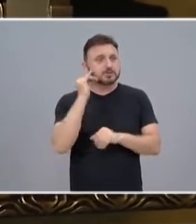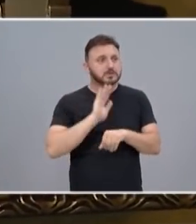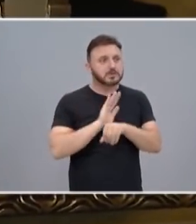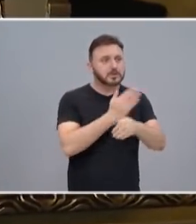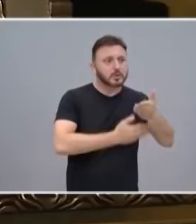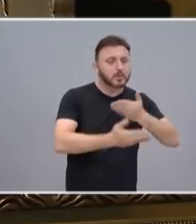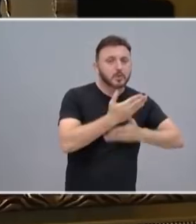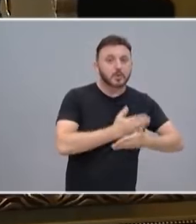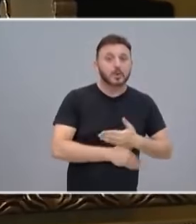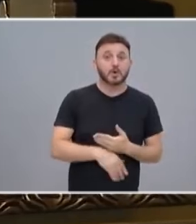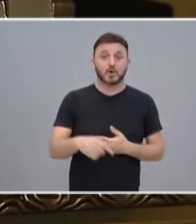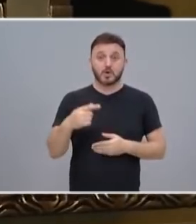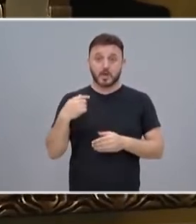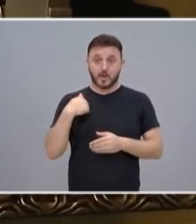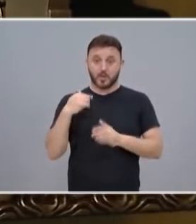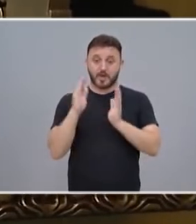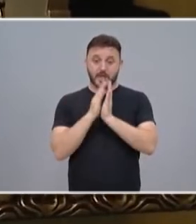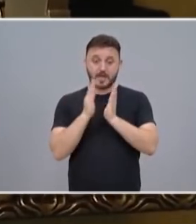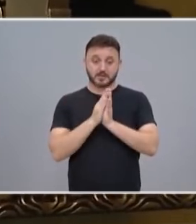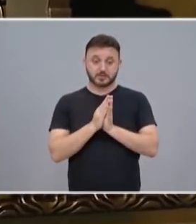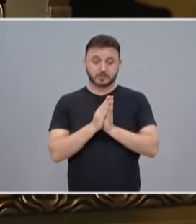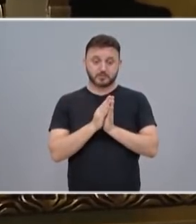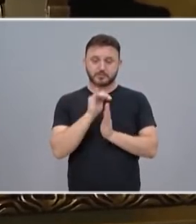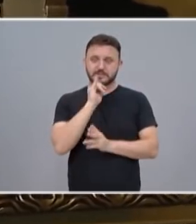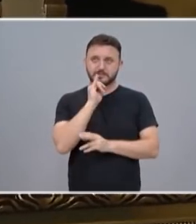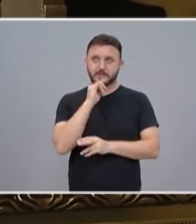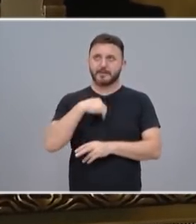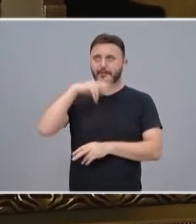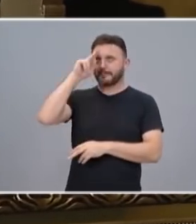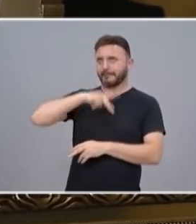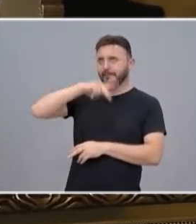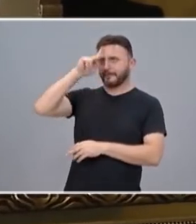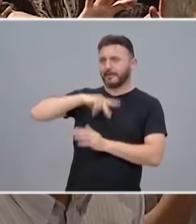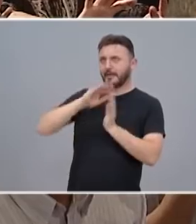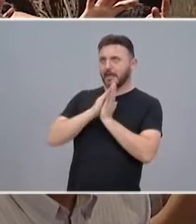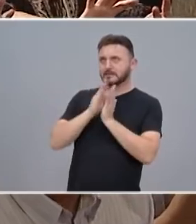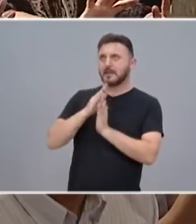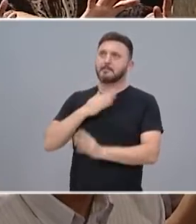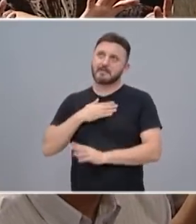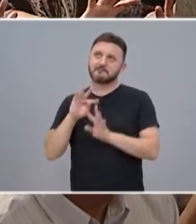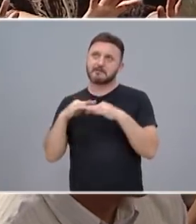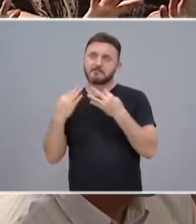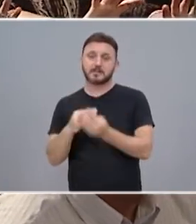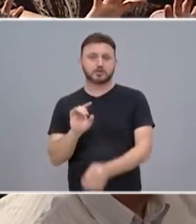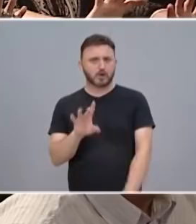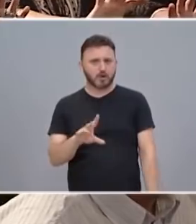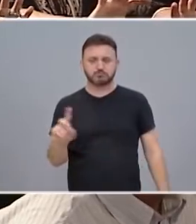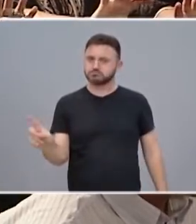pelos outros? Ou você reza só pelos... Ah, eu rezo por mim, no máximo pela minha família,